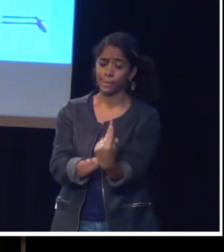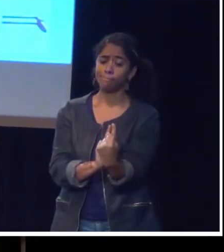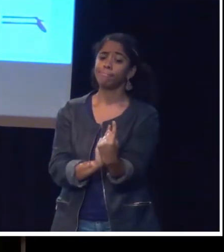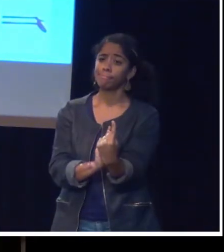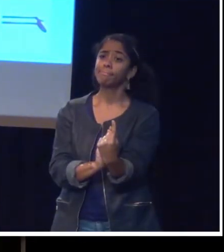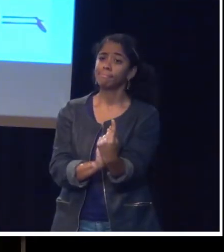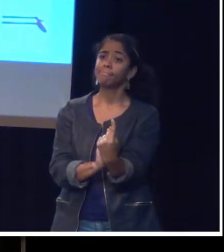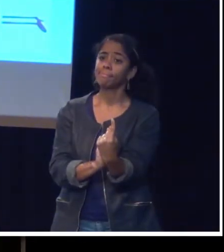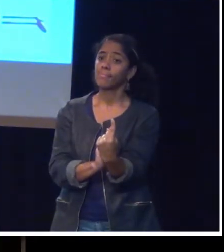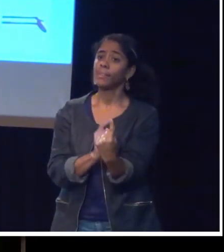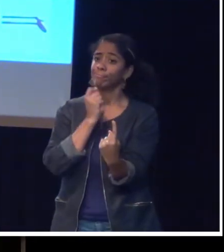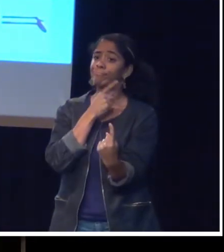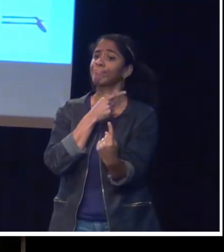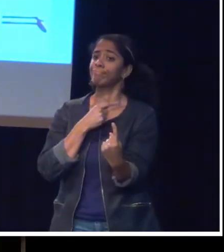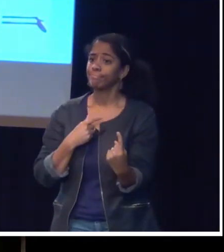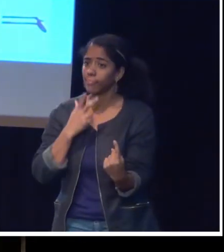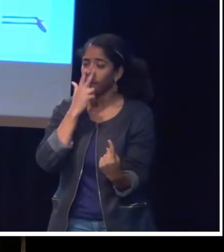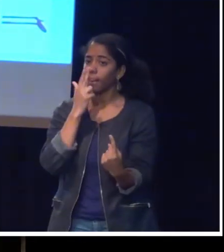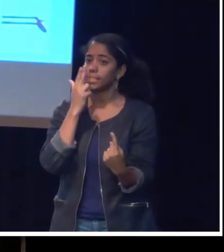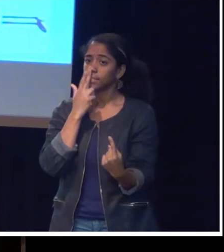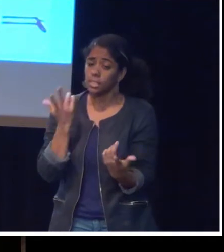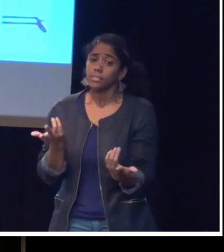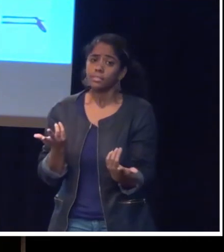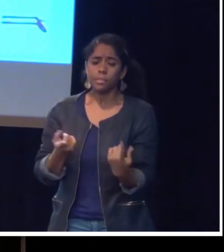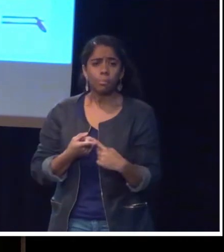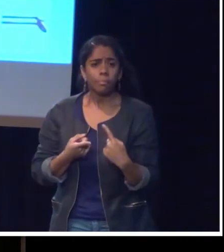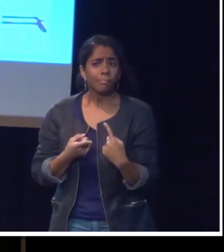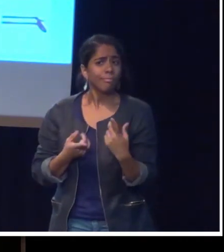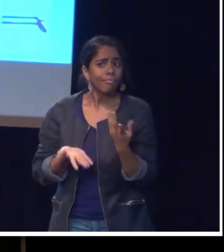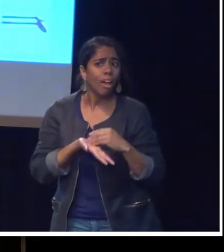Minha opinião não é a mesma que a sua. Tudo bem. Tudo.